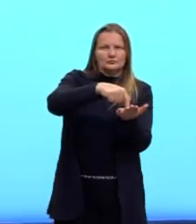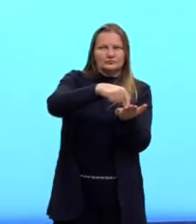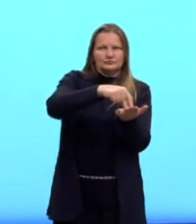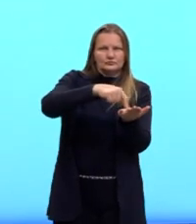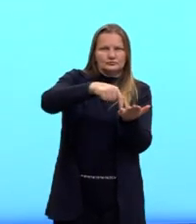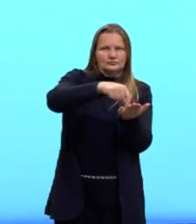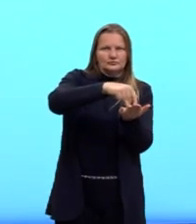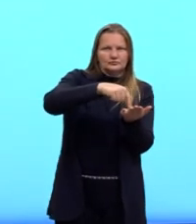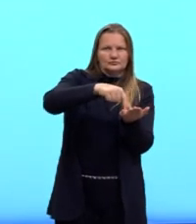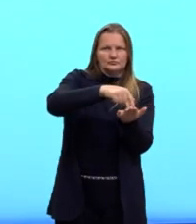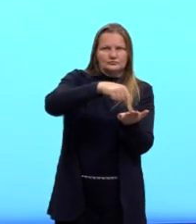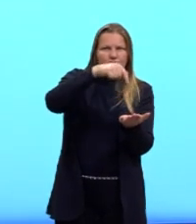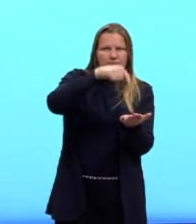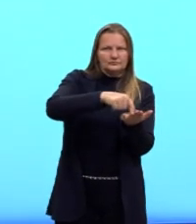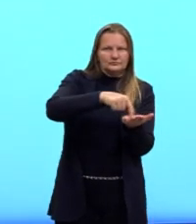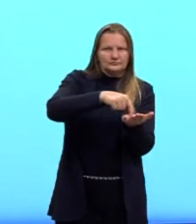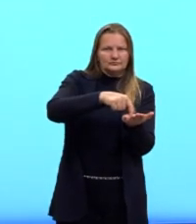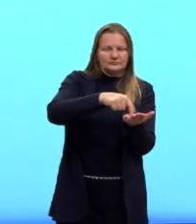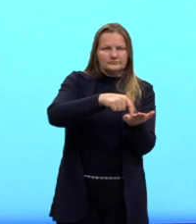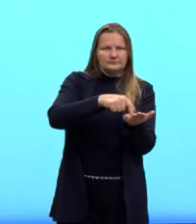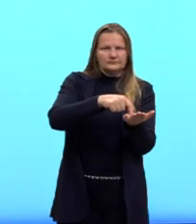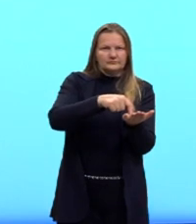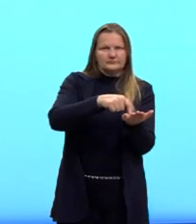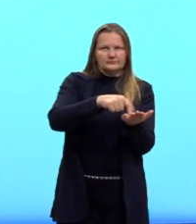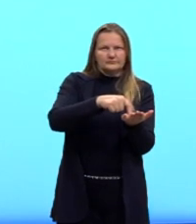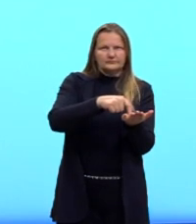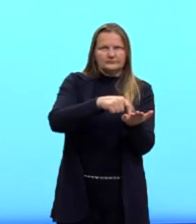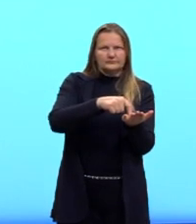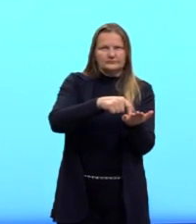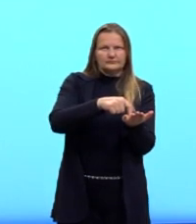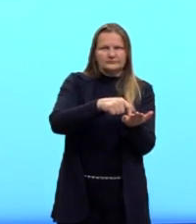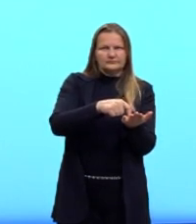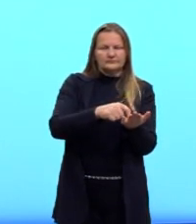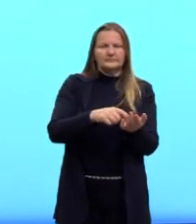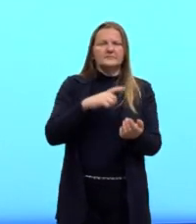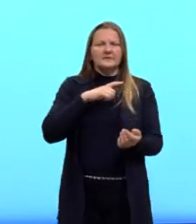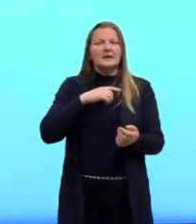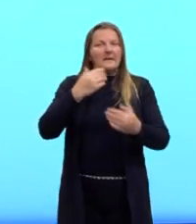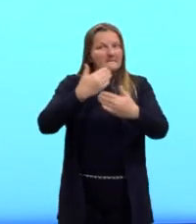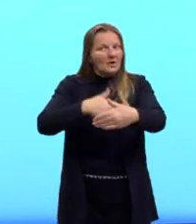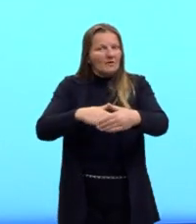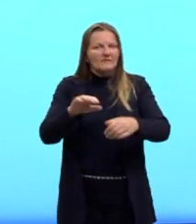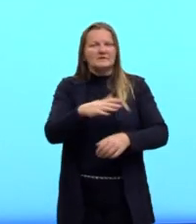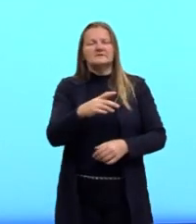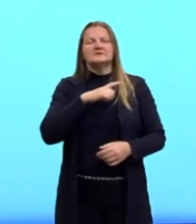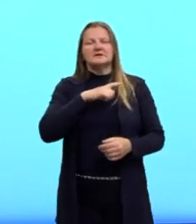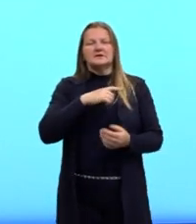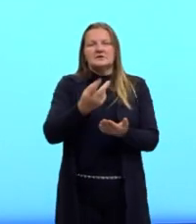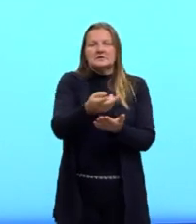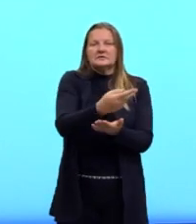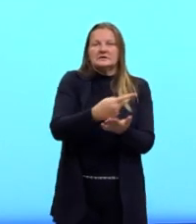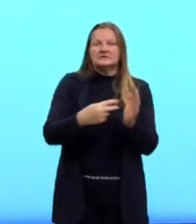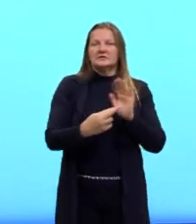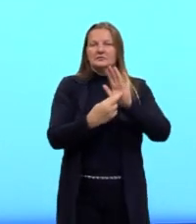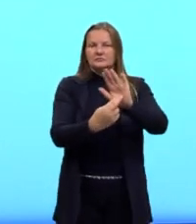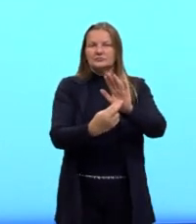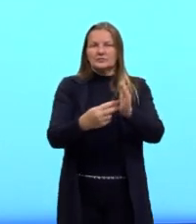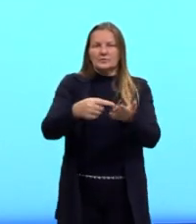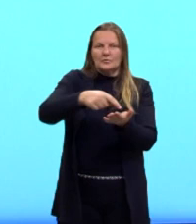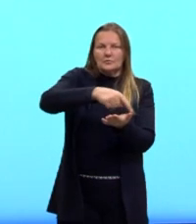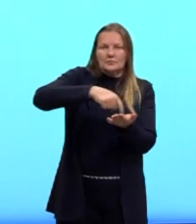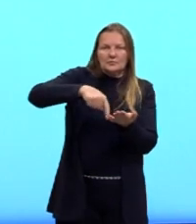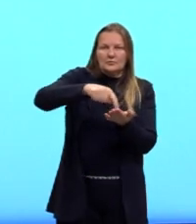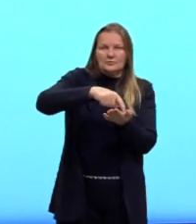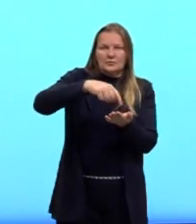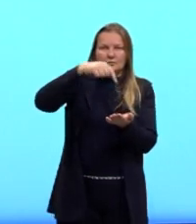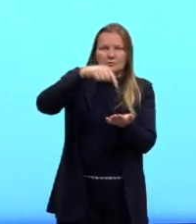círculo com um ponto no meio. Tá? Isso é bem comum de aparecer em provas, tá? É esse tipo de representação. O